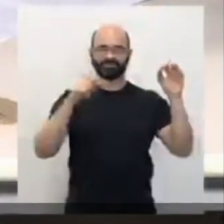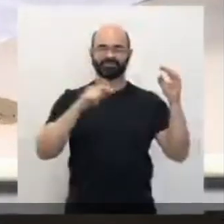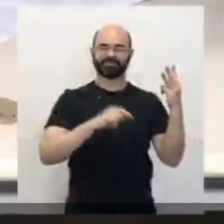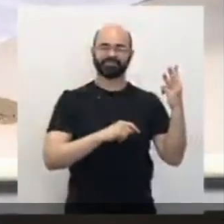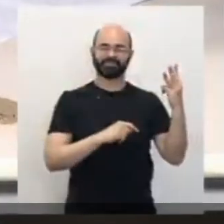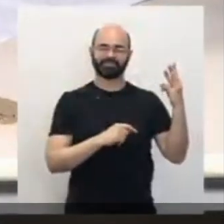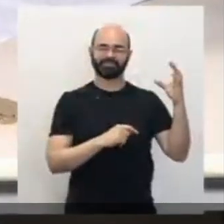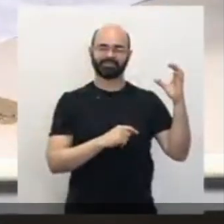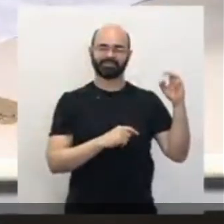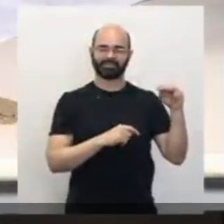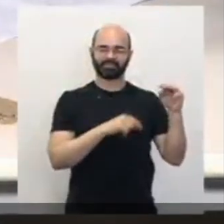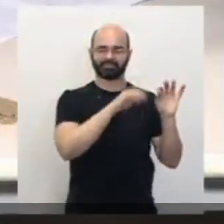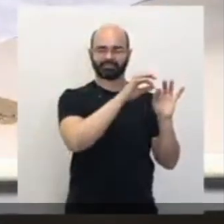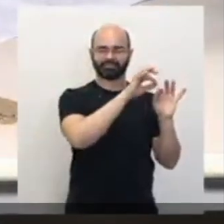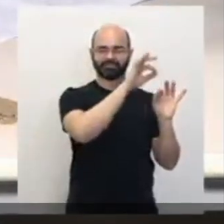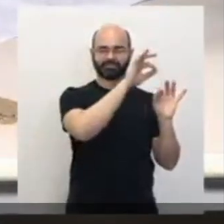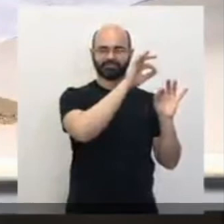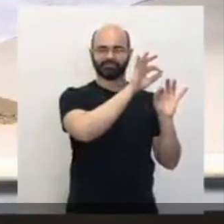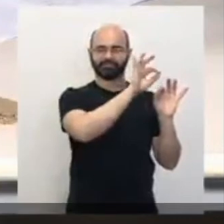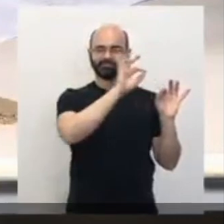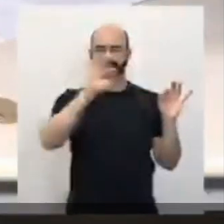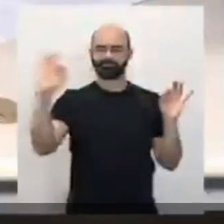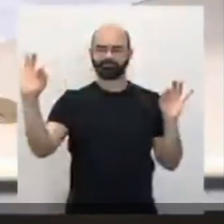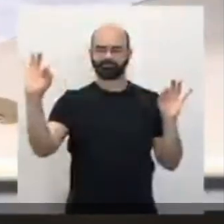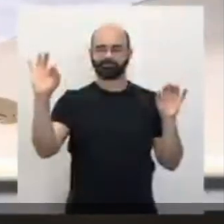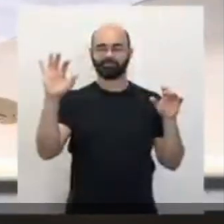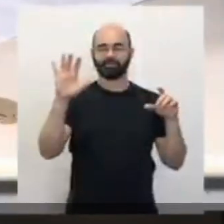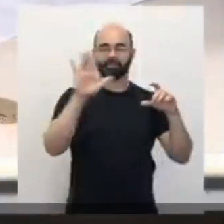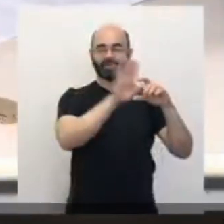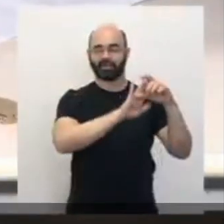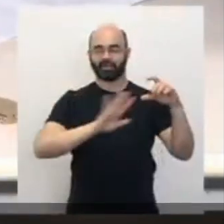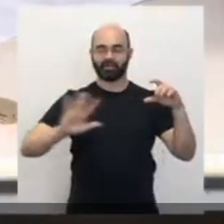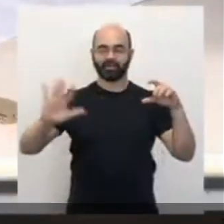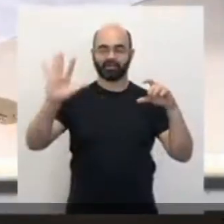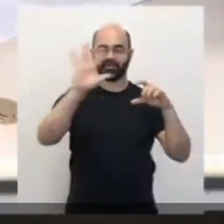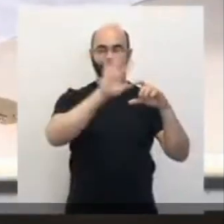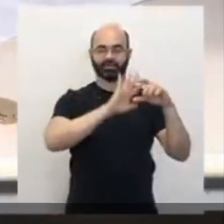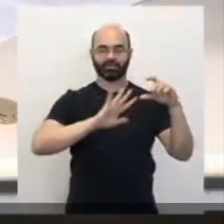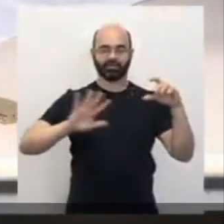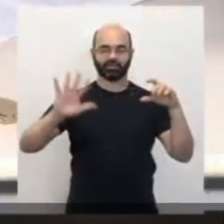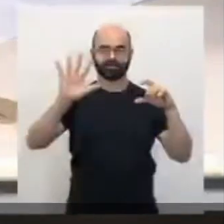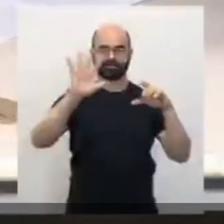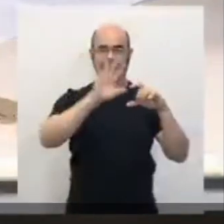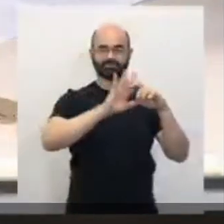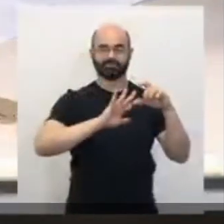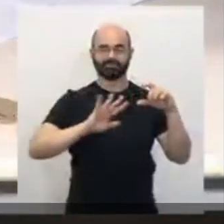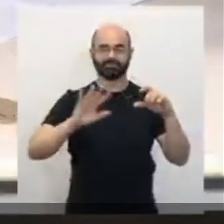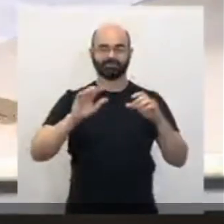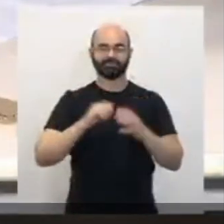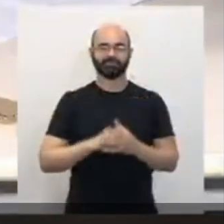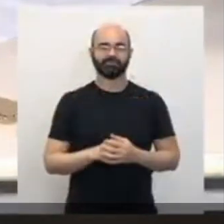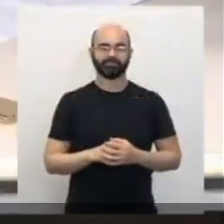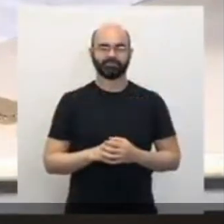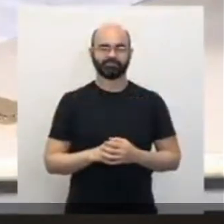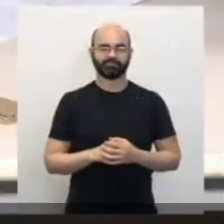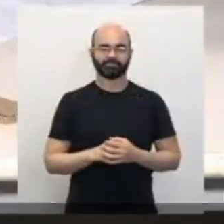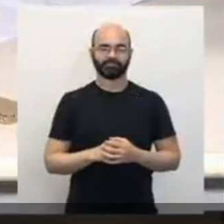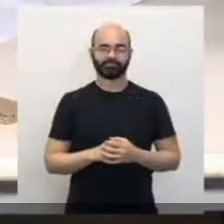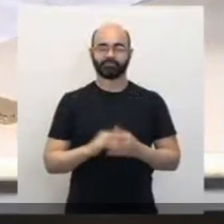centímetros aqui de altura. Então eu tenho uma área aqui Muito desse bem. retângulo. Beleza. Você vai fazer o seguinte.